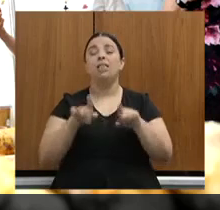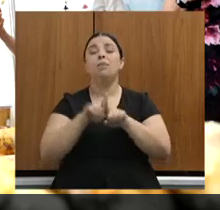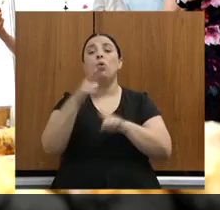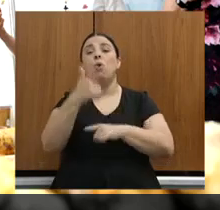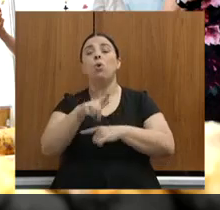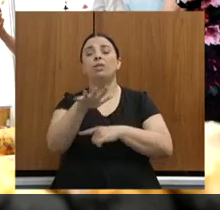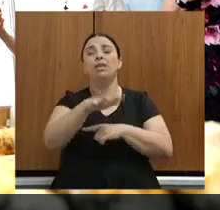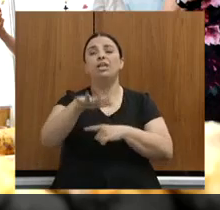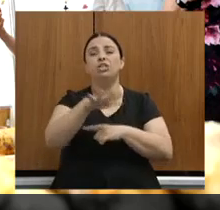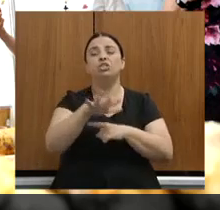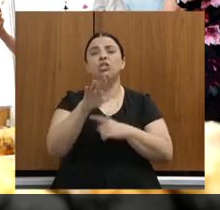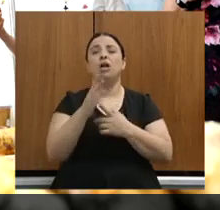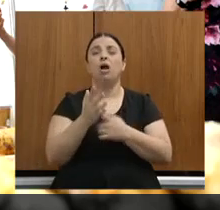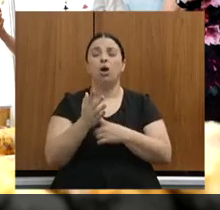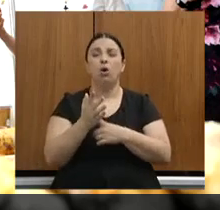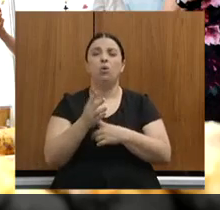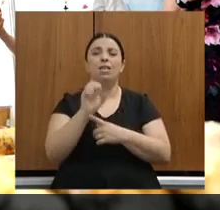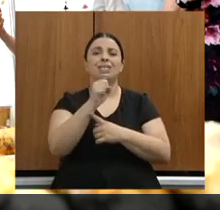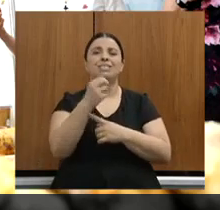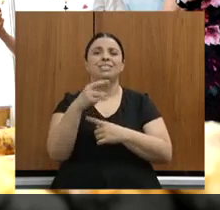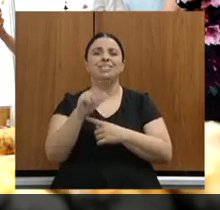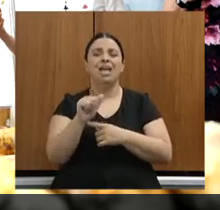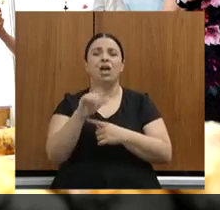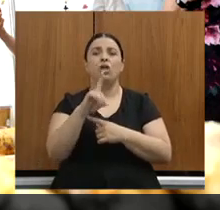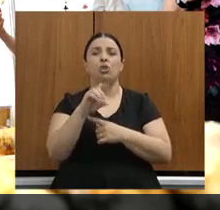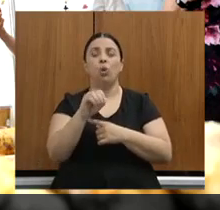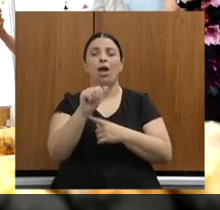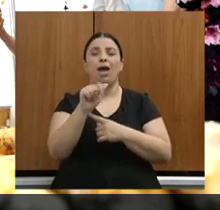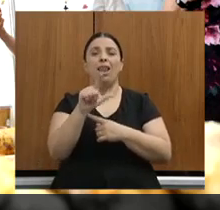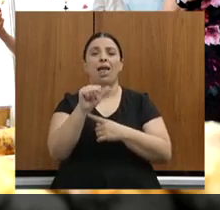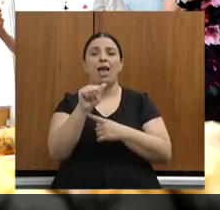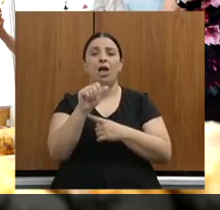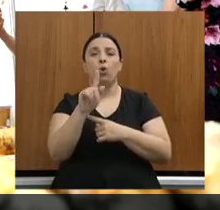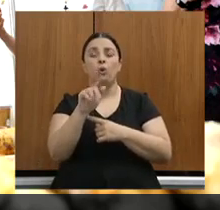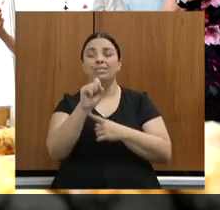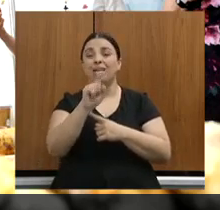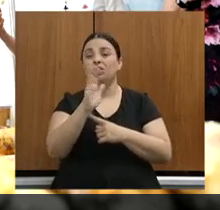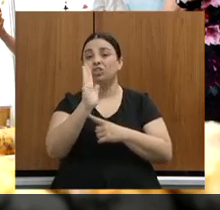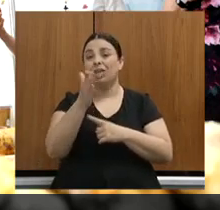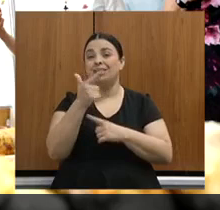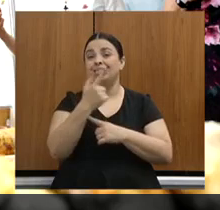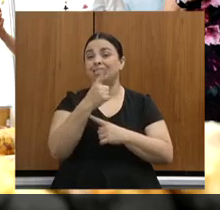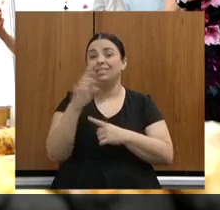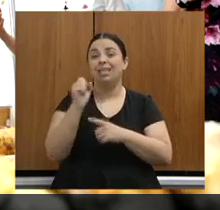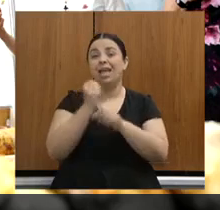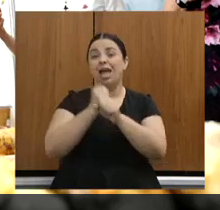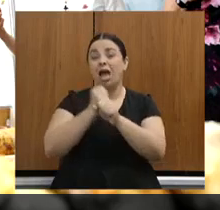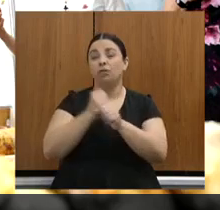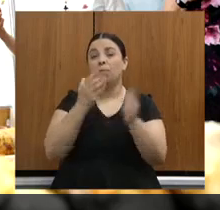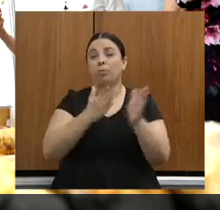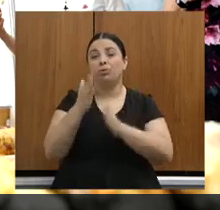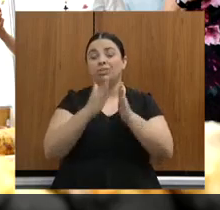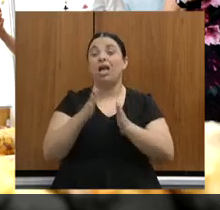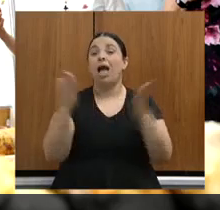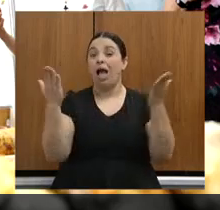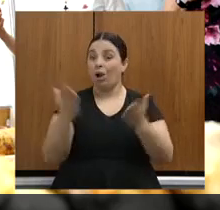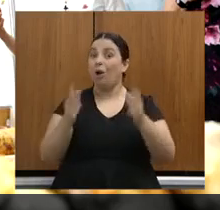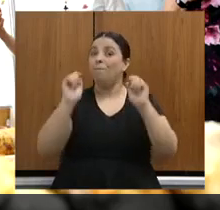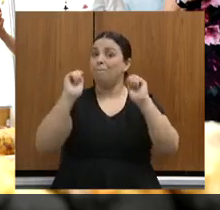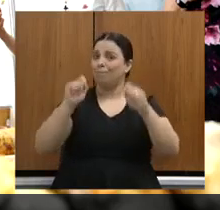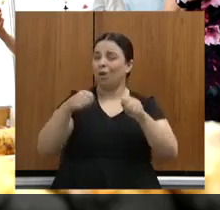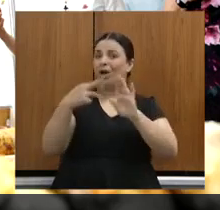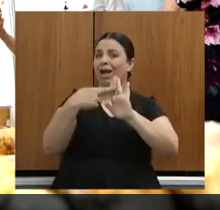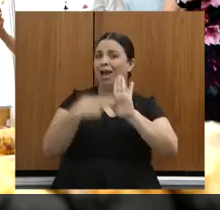depois de mais de 100 anos todos vindo agora os produtores de queijo daquelas regiões vão poder regulamentar